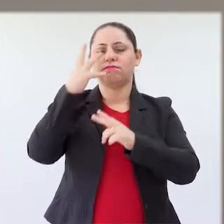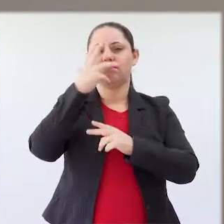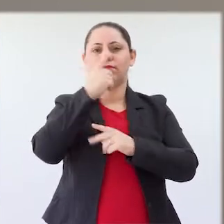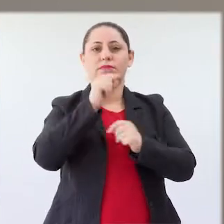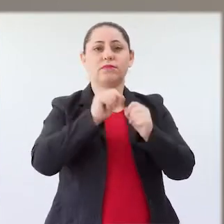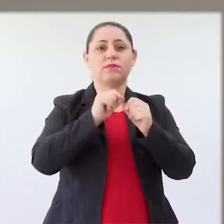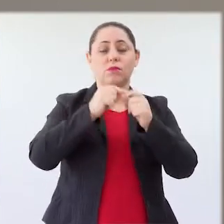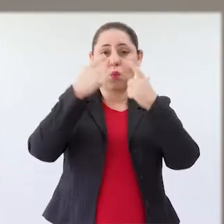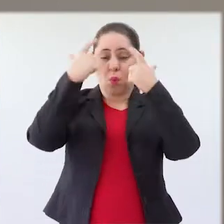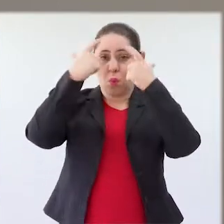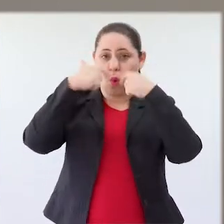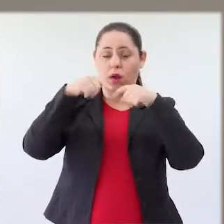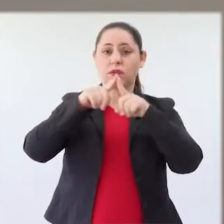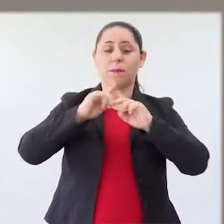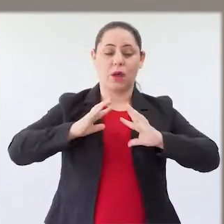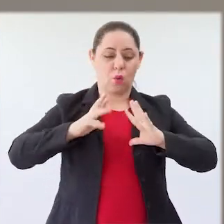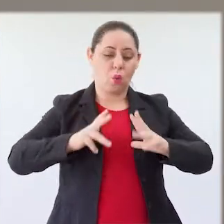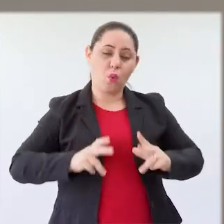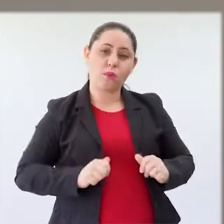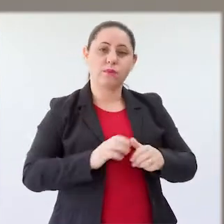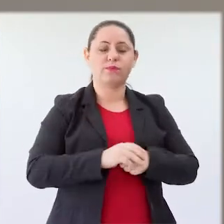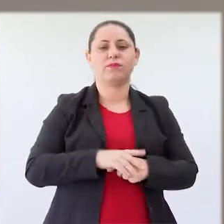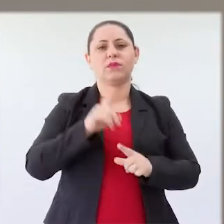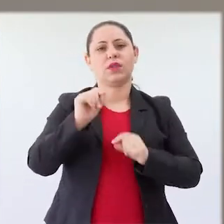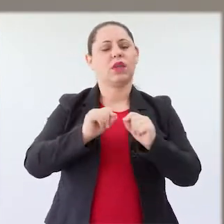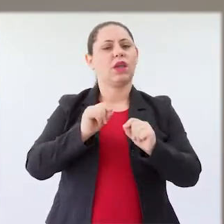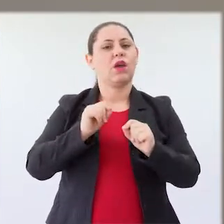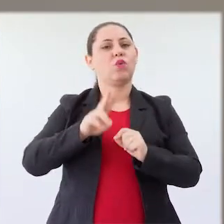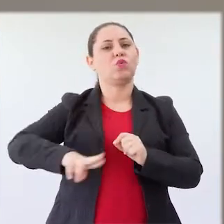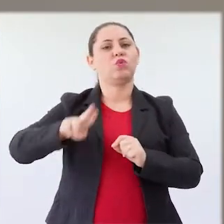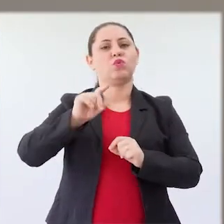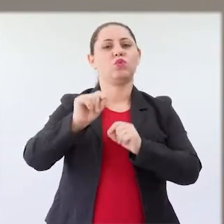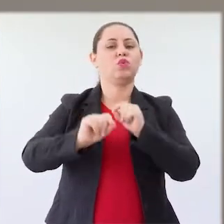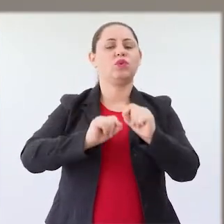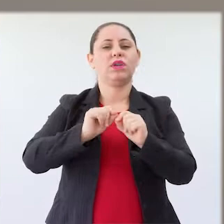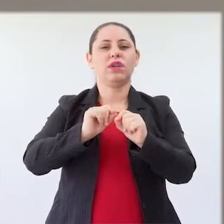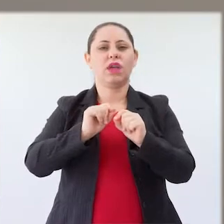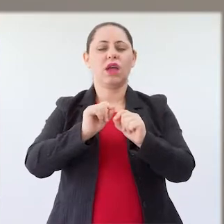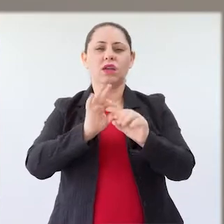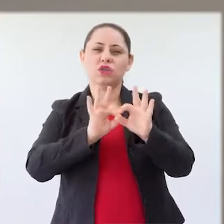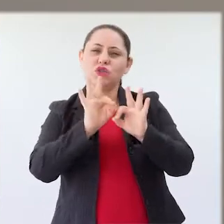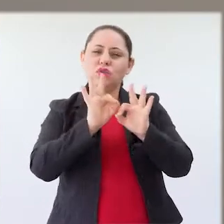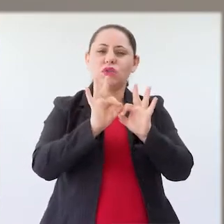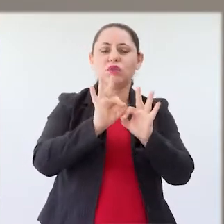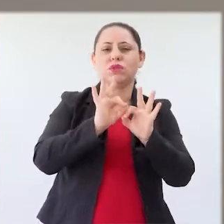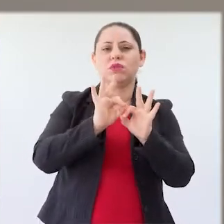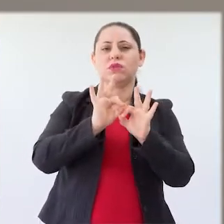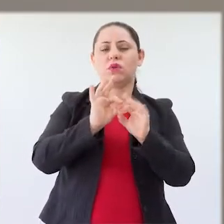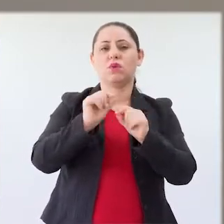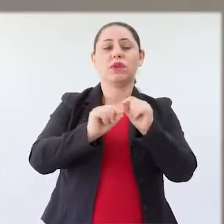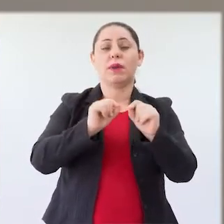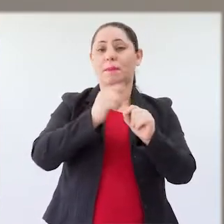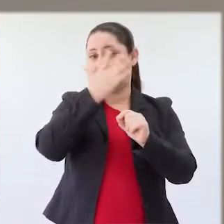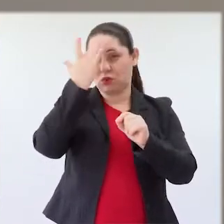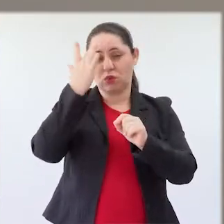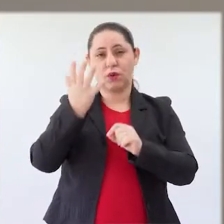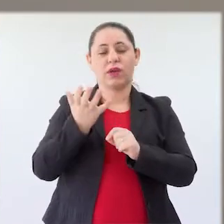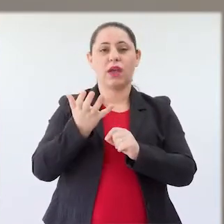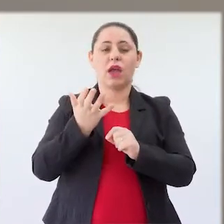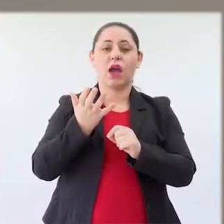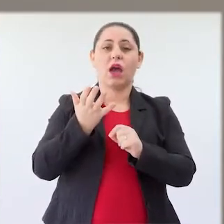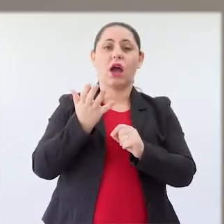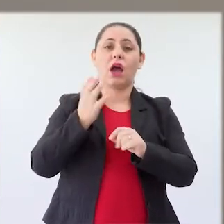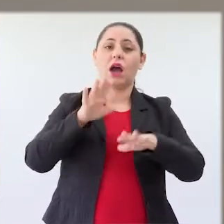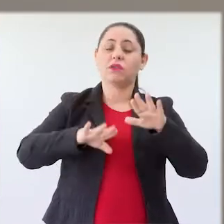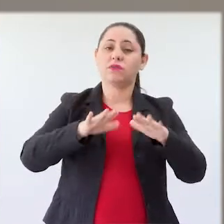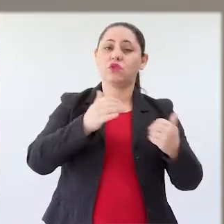face quanto para o contorno corporal, que são muito úteis para a correção de pequenas alterações. Eles complementam em alguns casos e